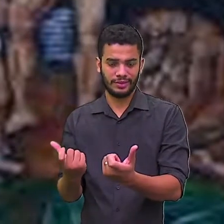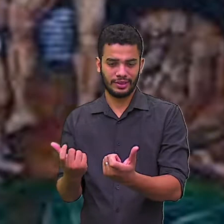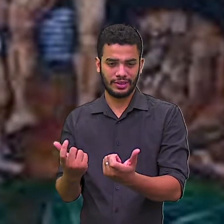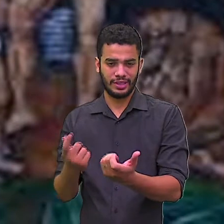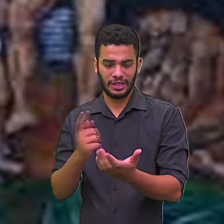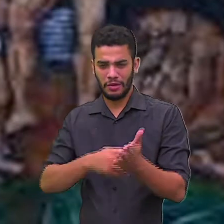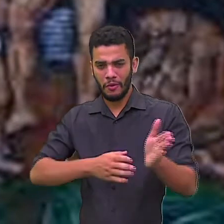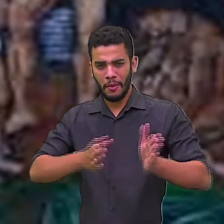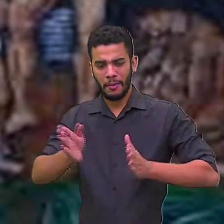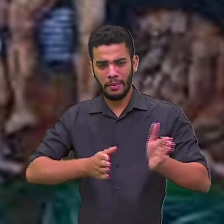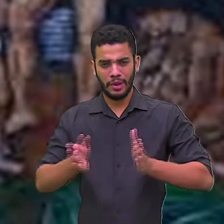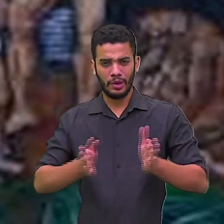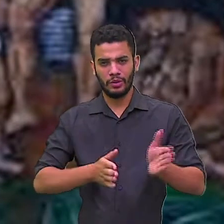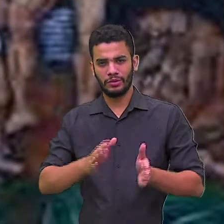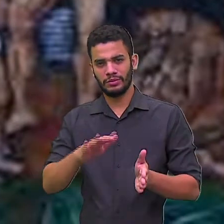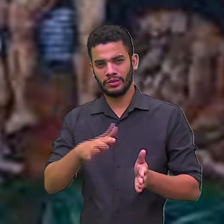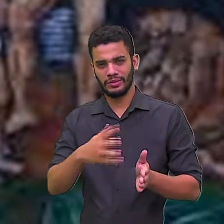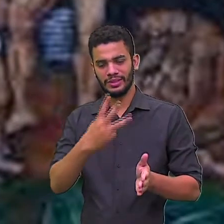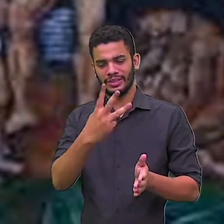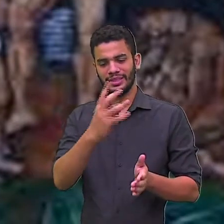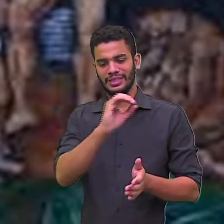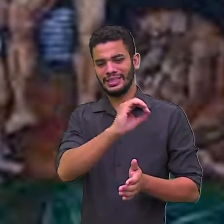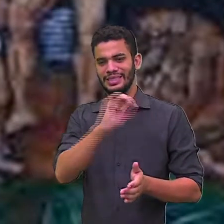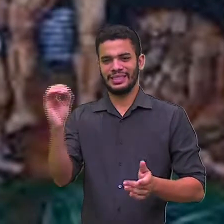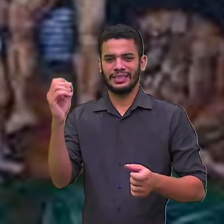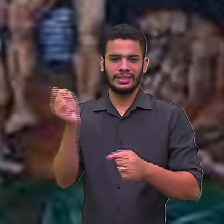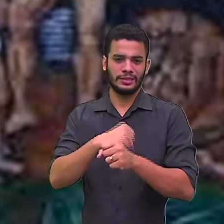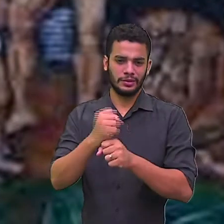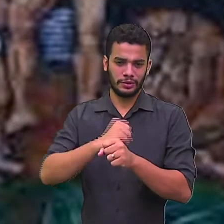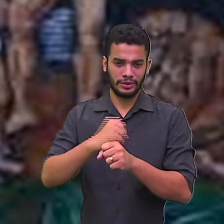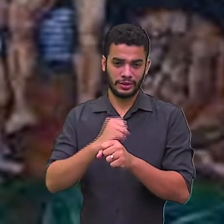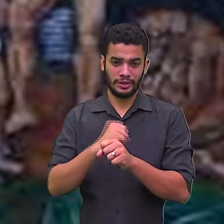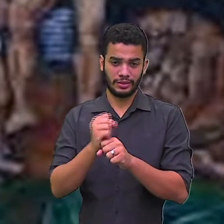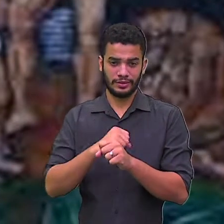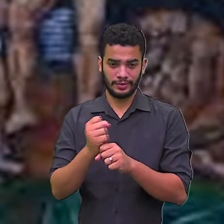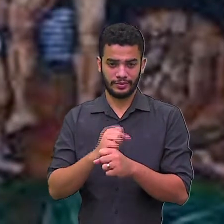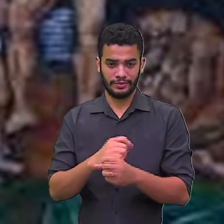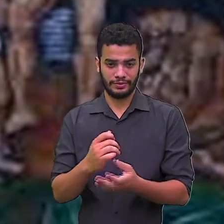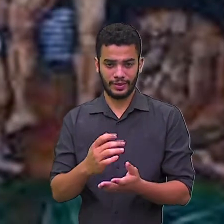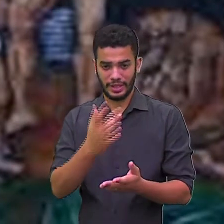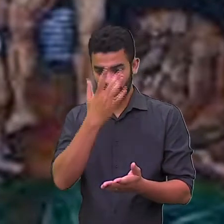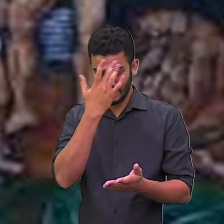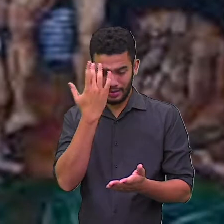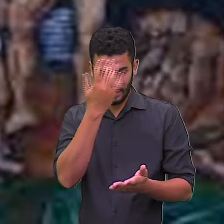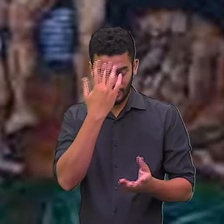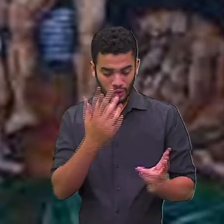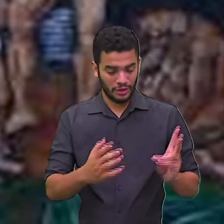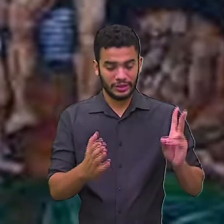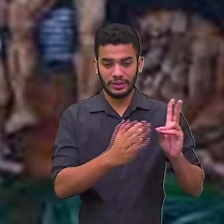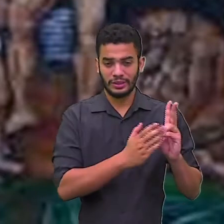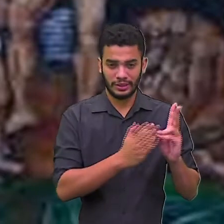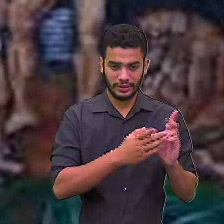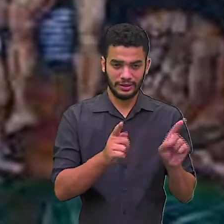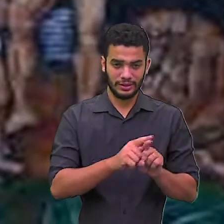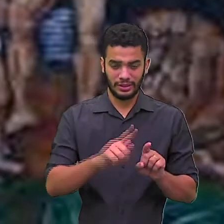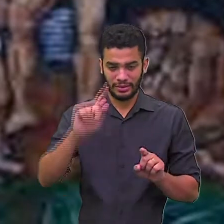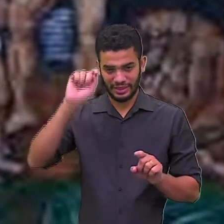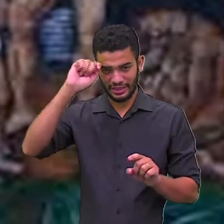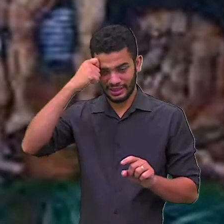300 anos e foi responsável pela escravização de milhões de indígenas e africanos, também